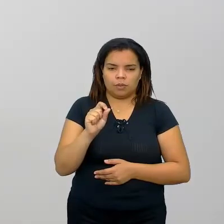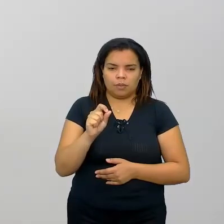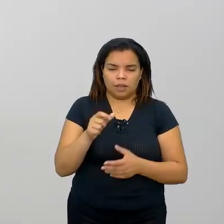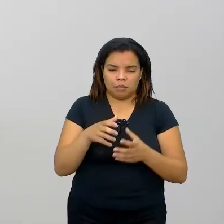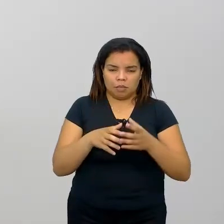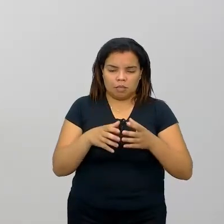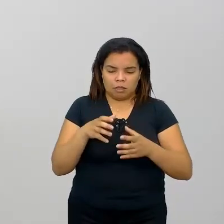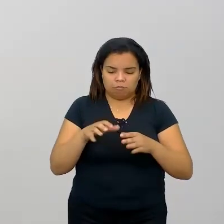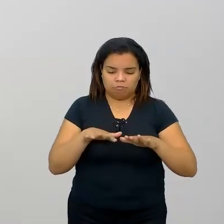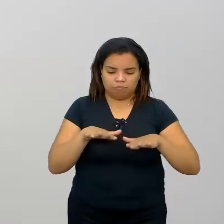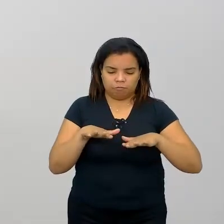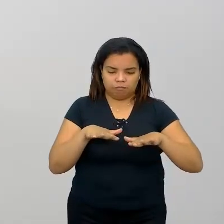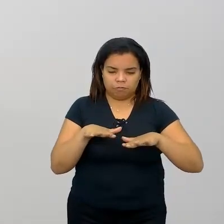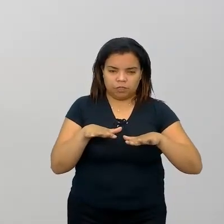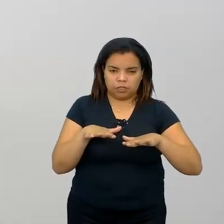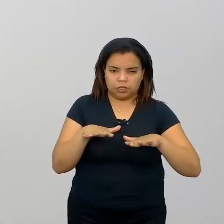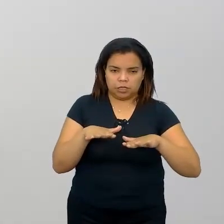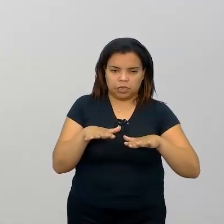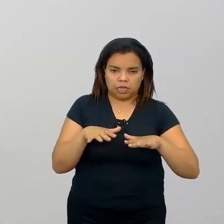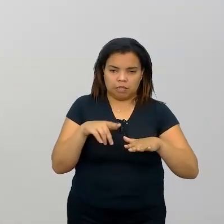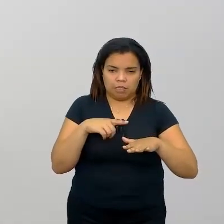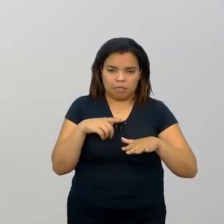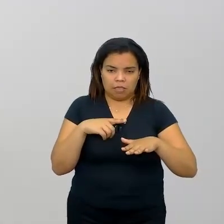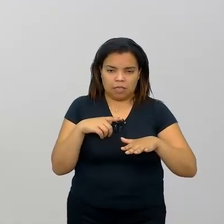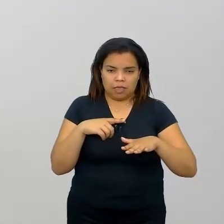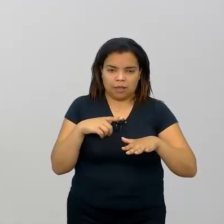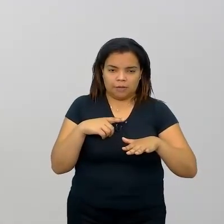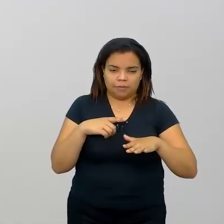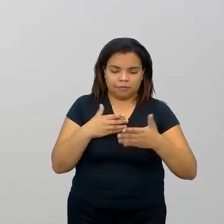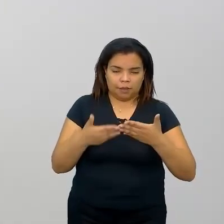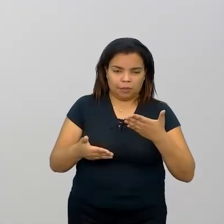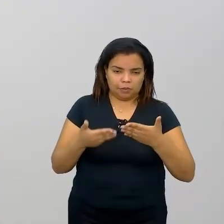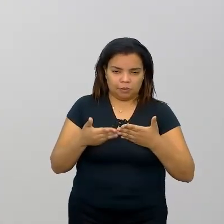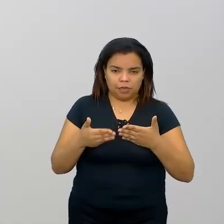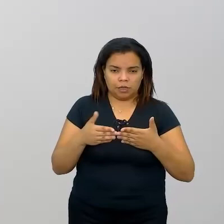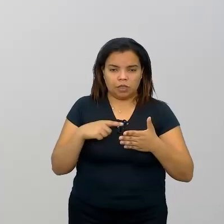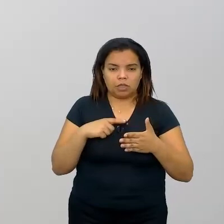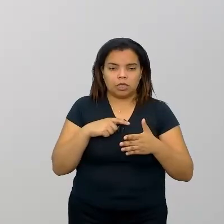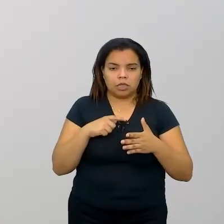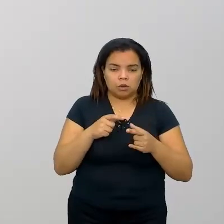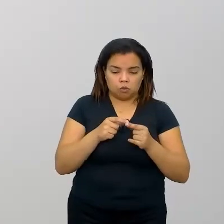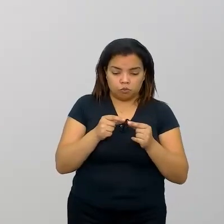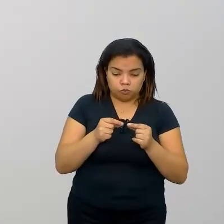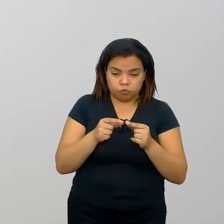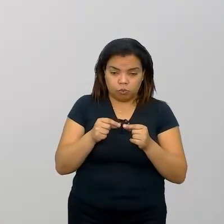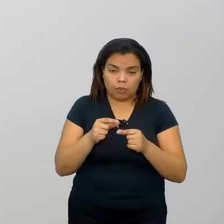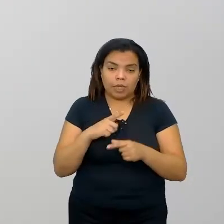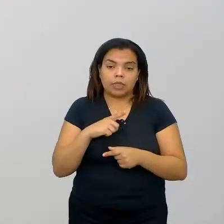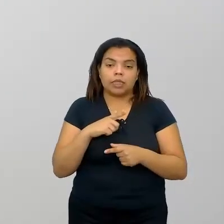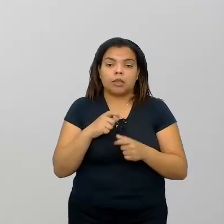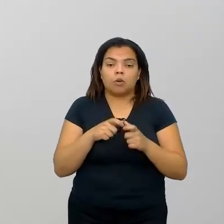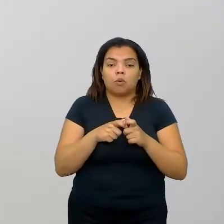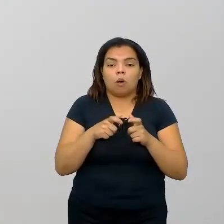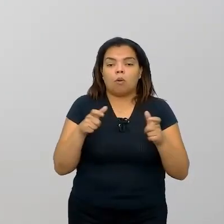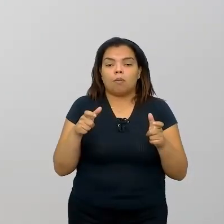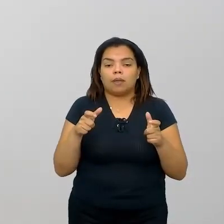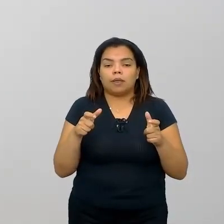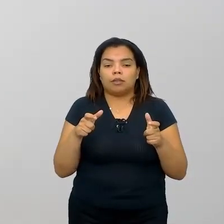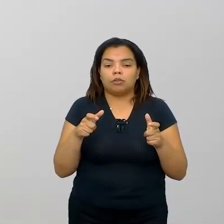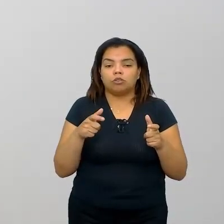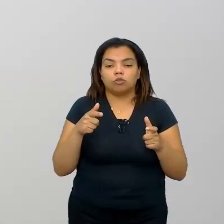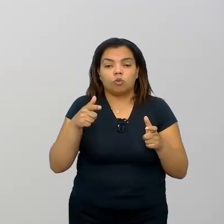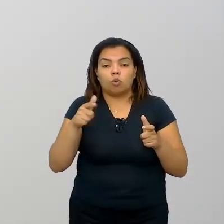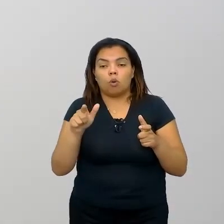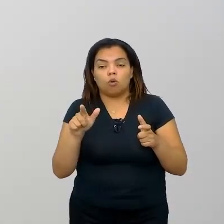o espaço que restou dessas fibras que se perderam, eu tenho ali o aumento de um outro tipo de